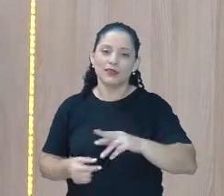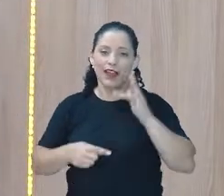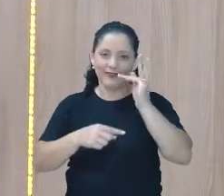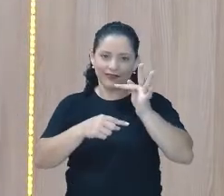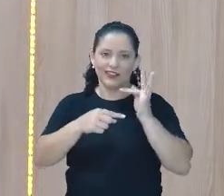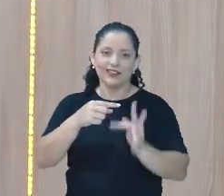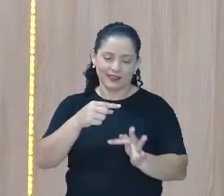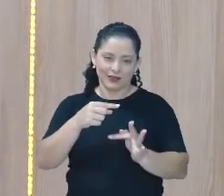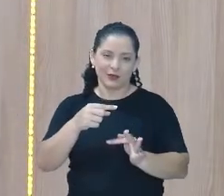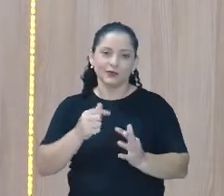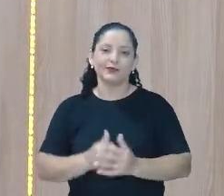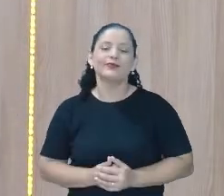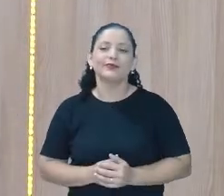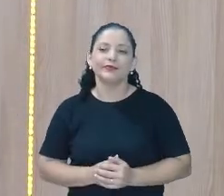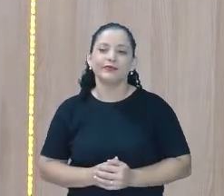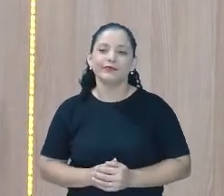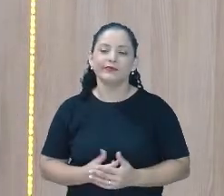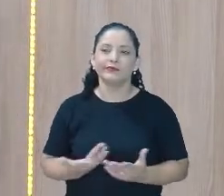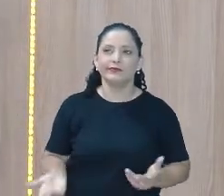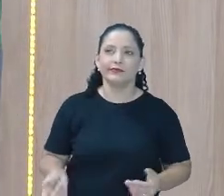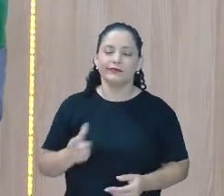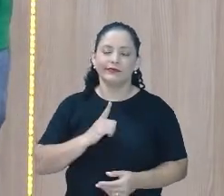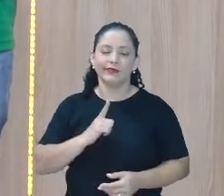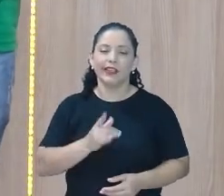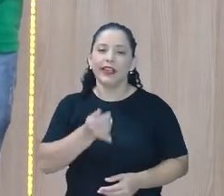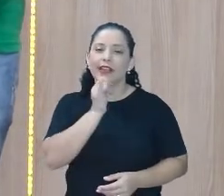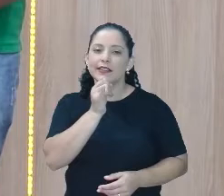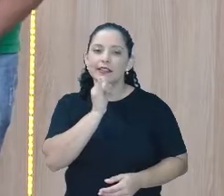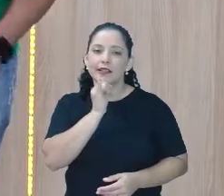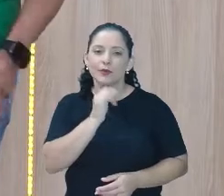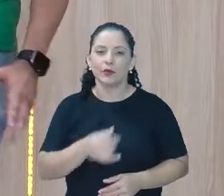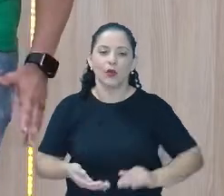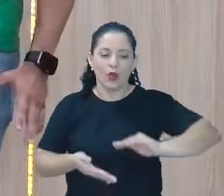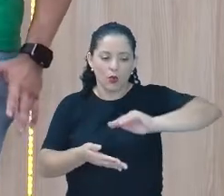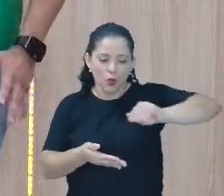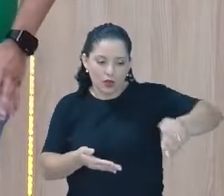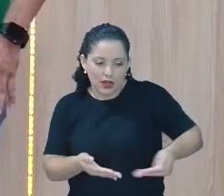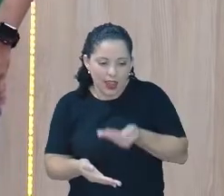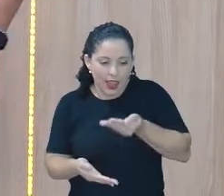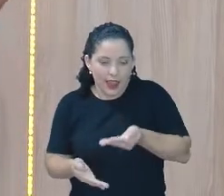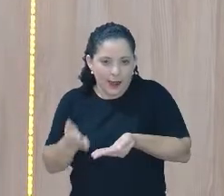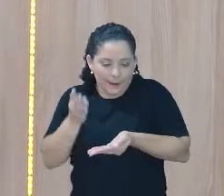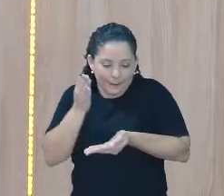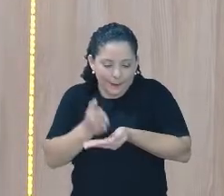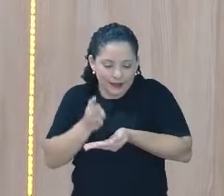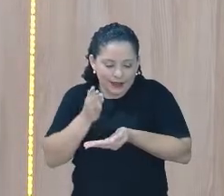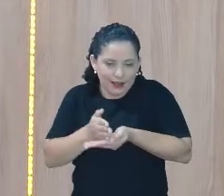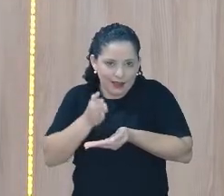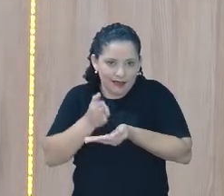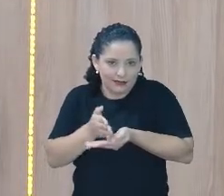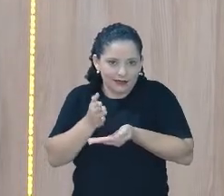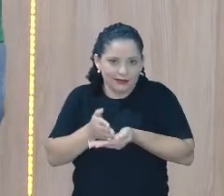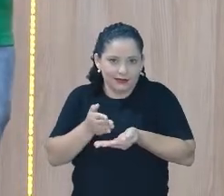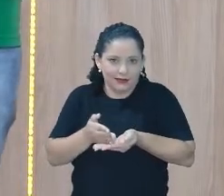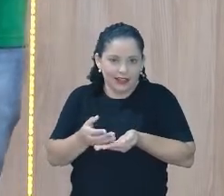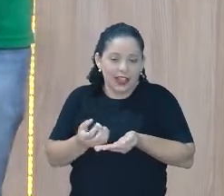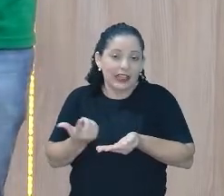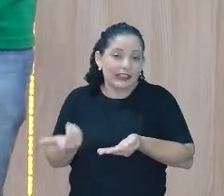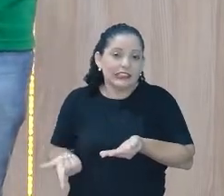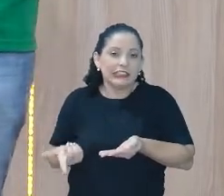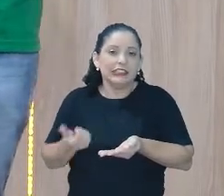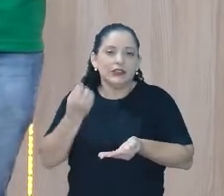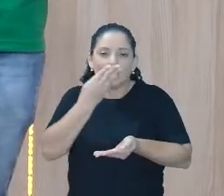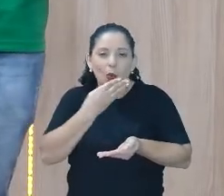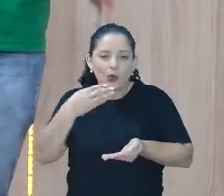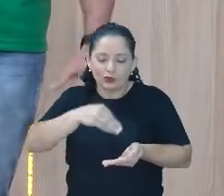número decimal. Então, a gente tem lá meia colher de sopa de açúcar. Então, vai estar lá em forma de fração